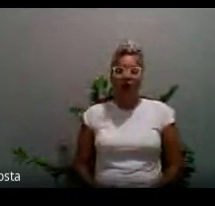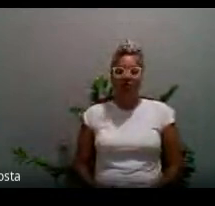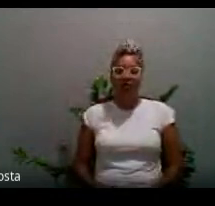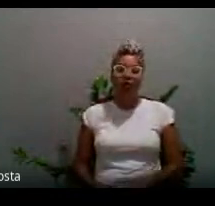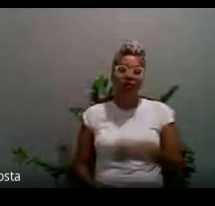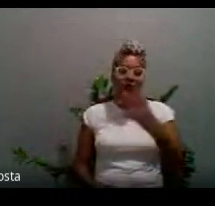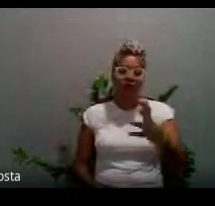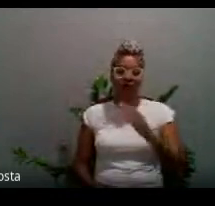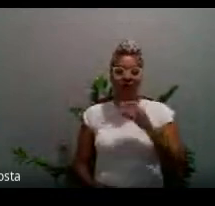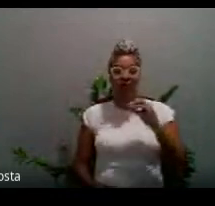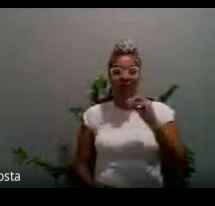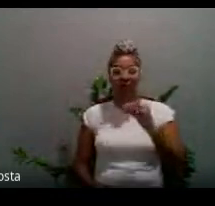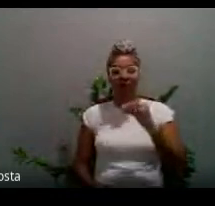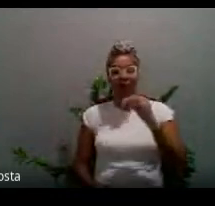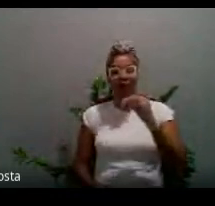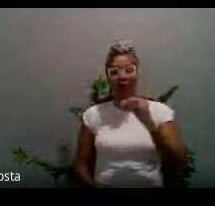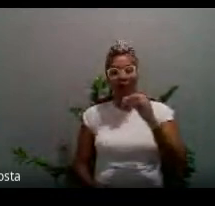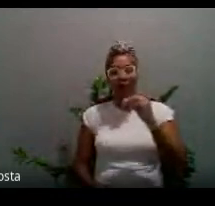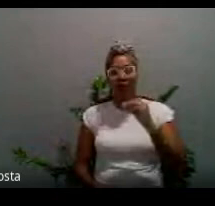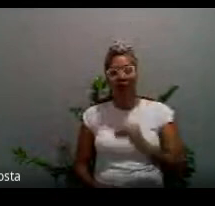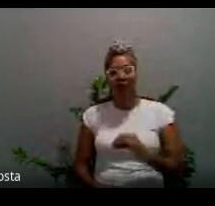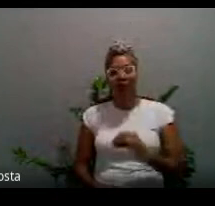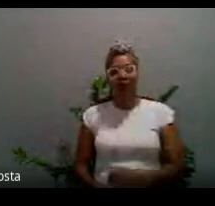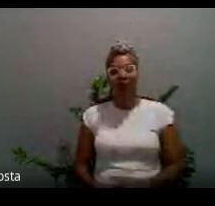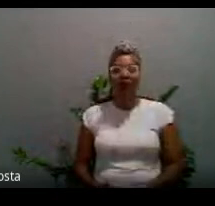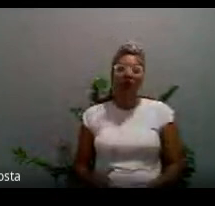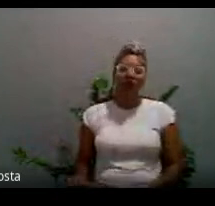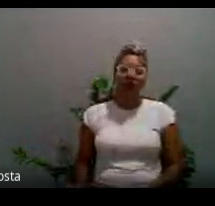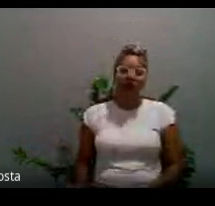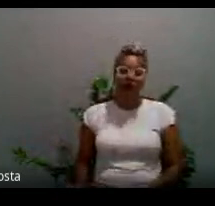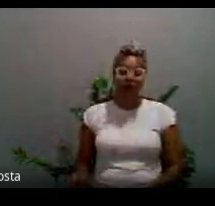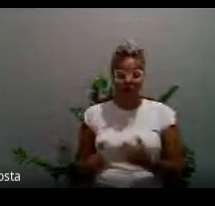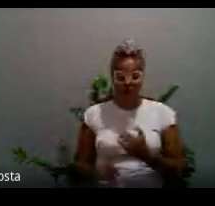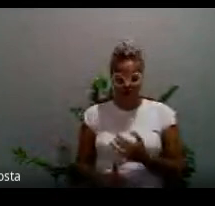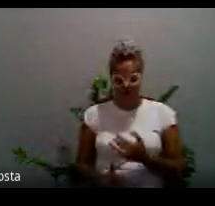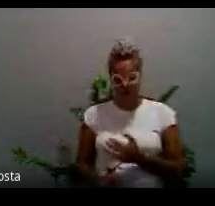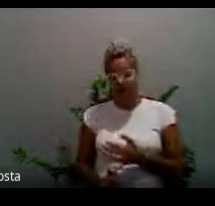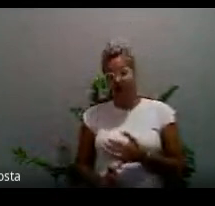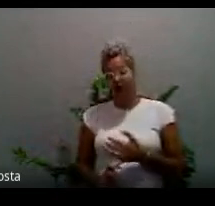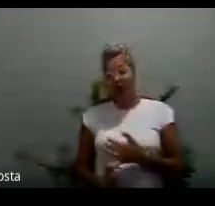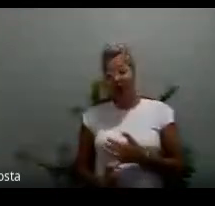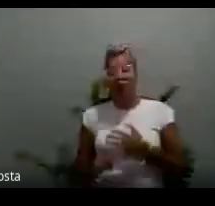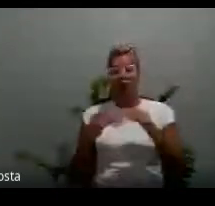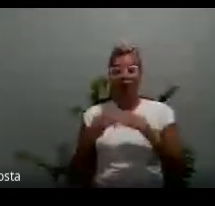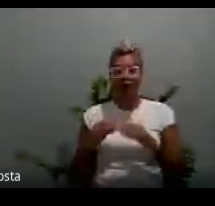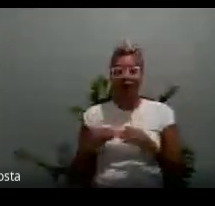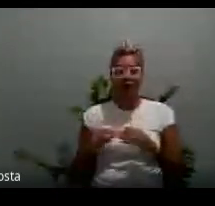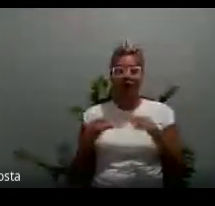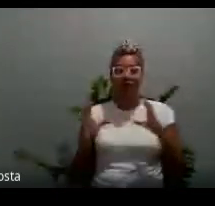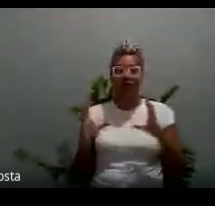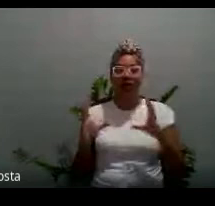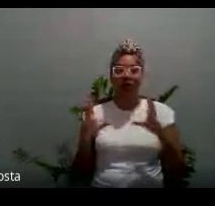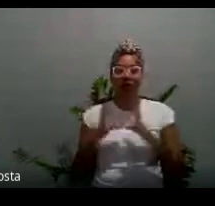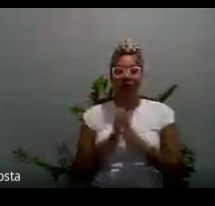por exemplo, ou da PPGCI, a gente tenha uma paleta definida, um plano de cores e principalmente tipografia, porque